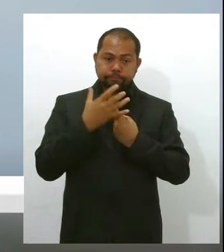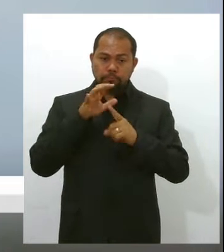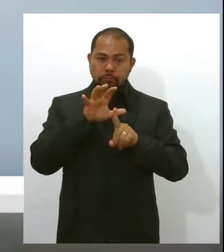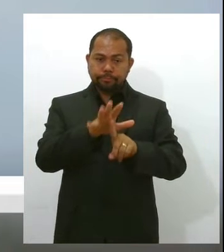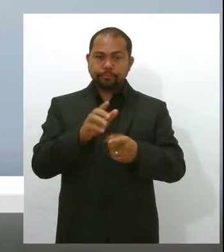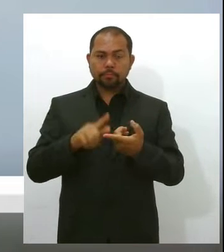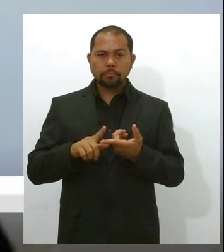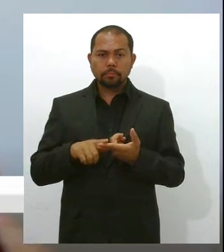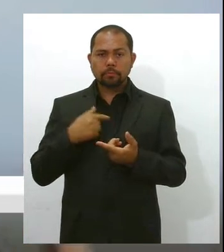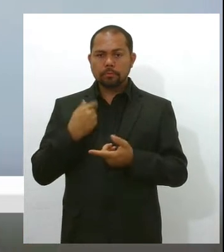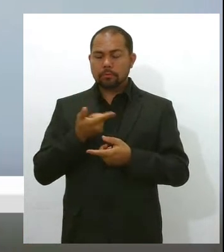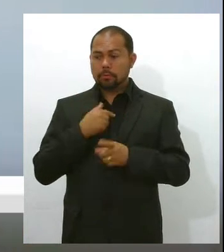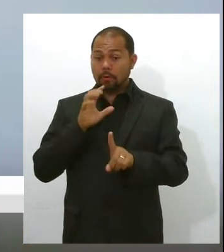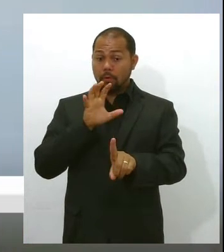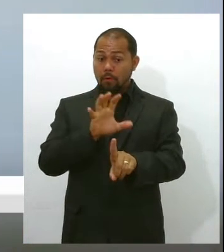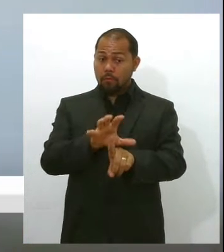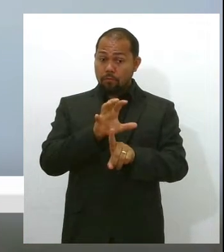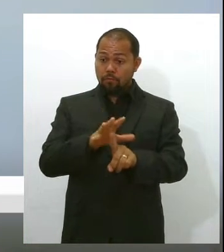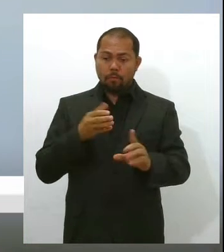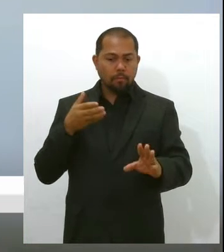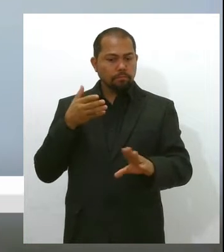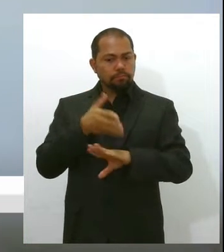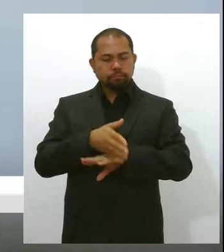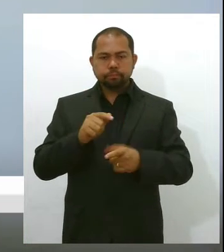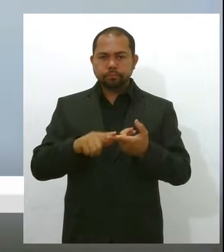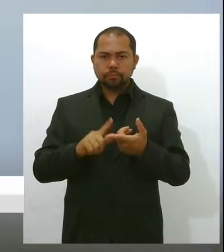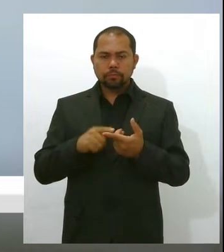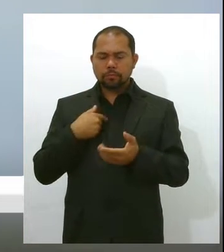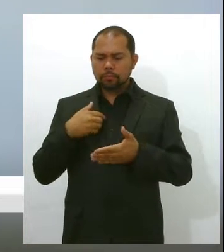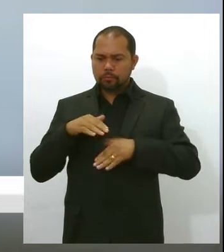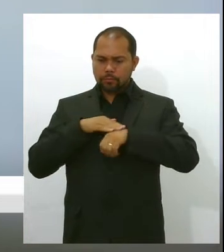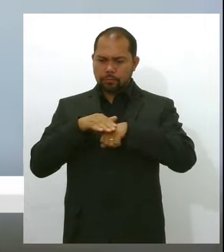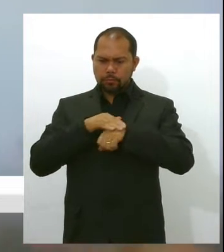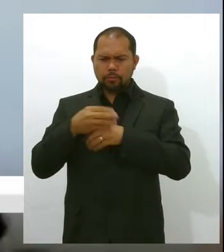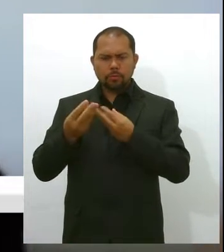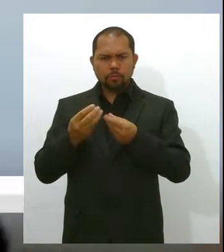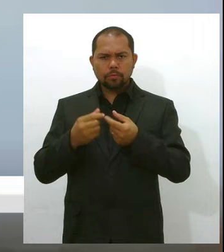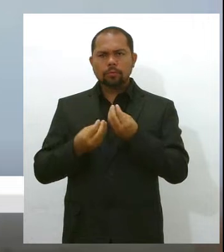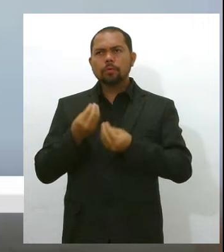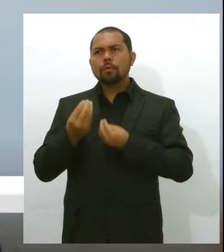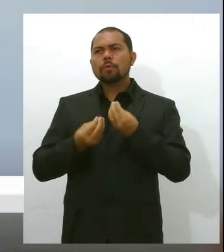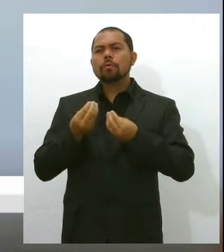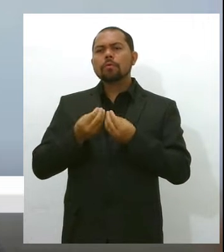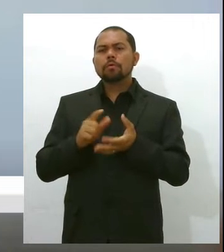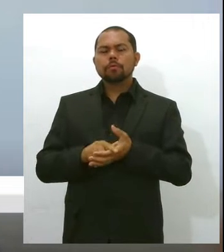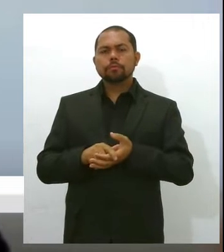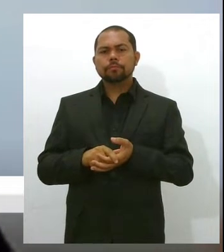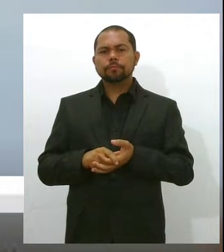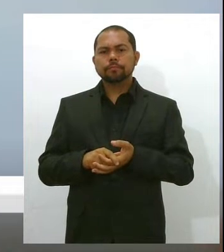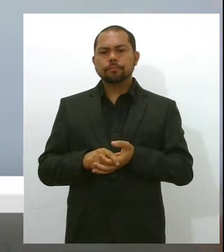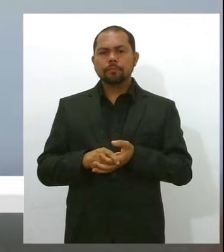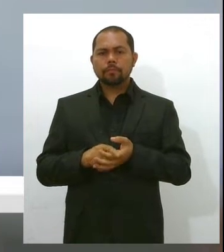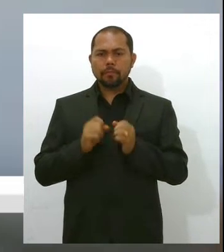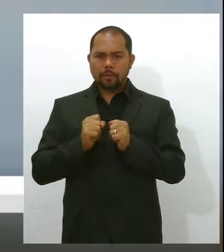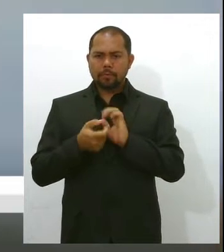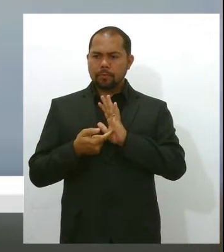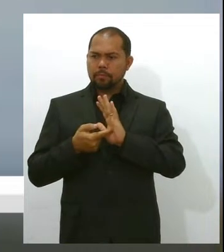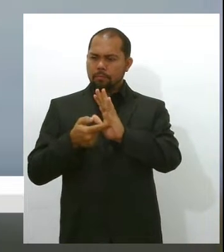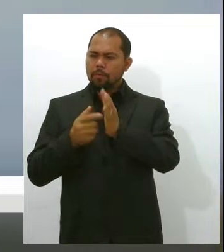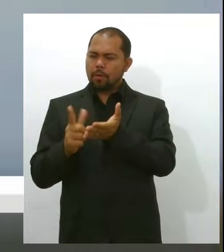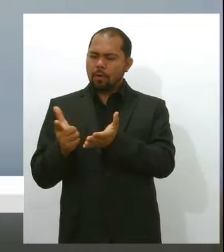sendo direta. A gente conversou muito sobre isso, sobre como isso a gente traria isso para o livro, como chegaria isso no